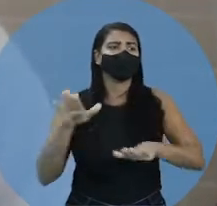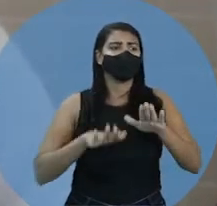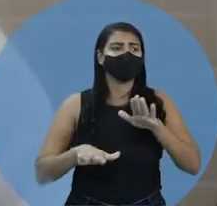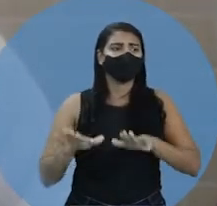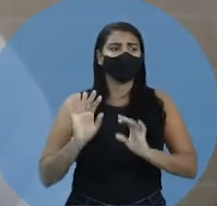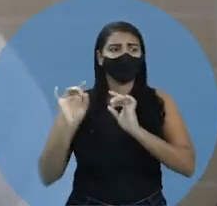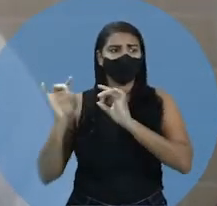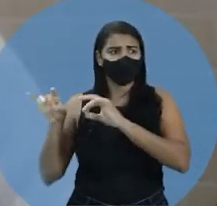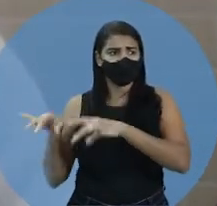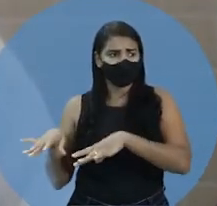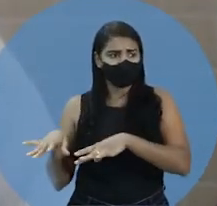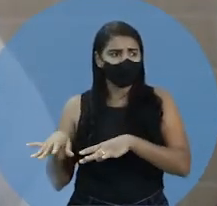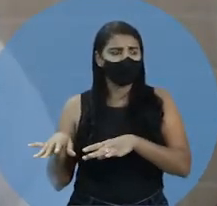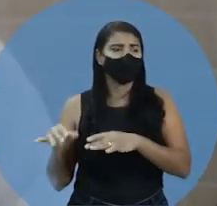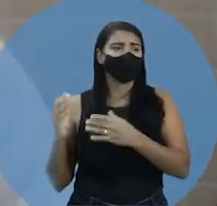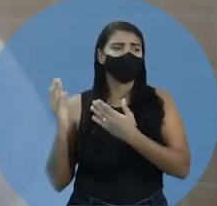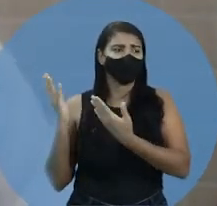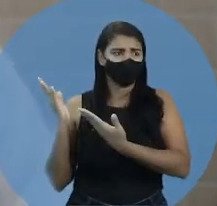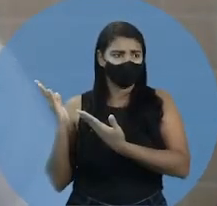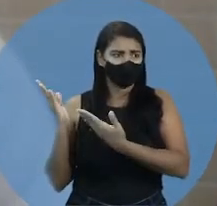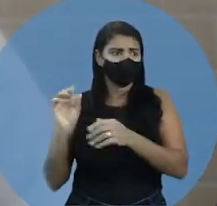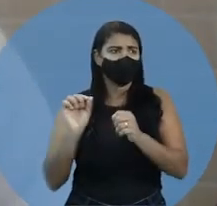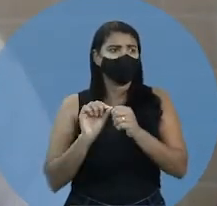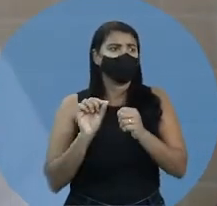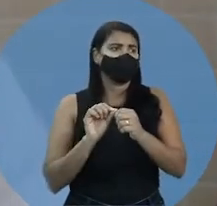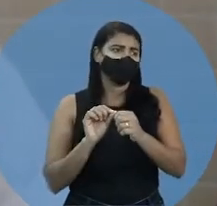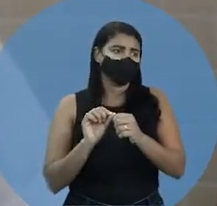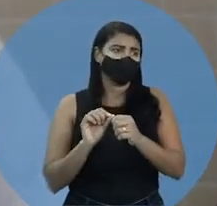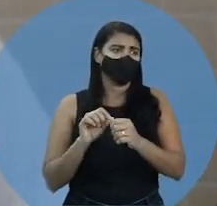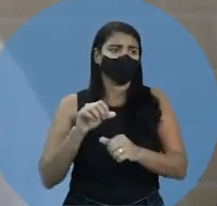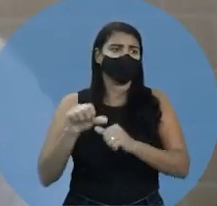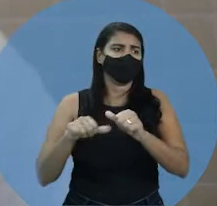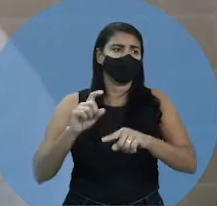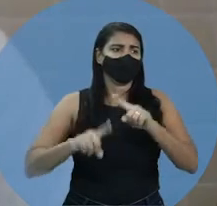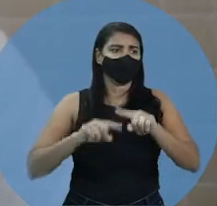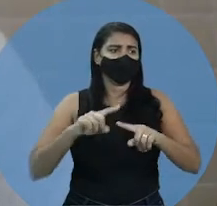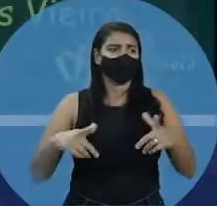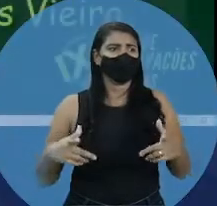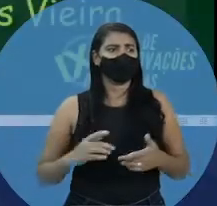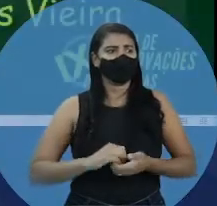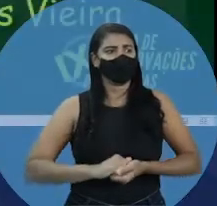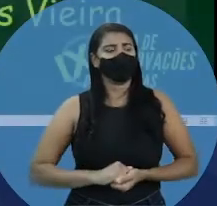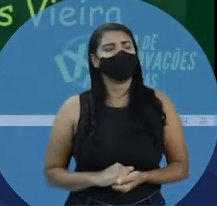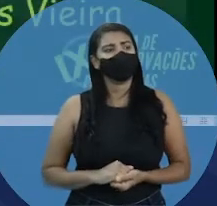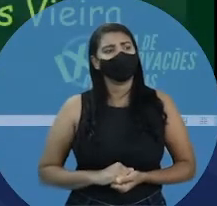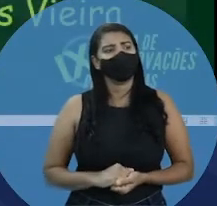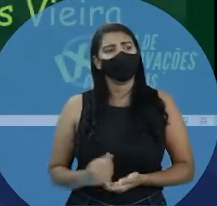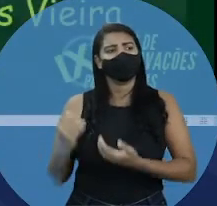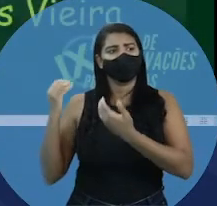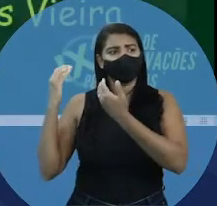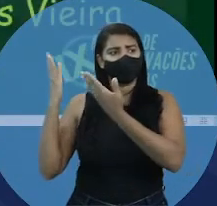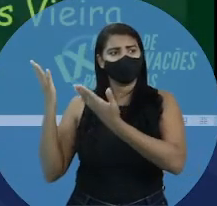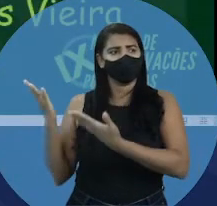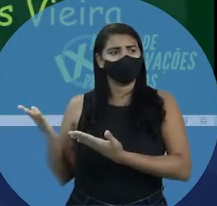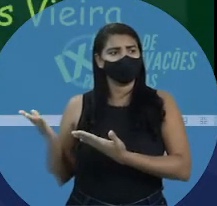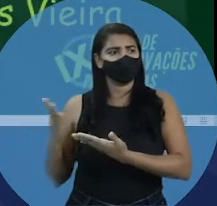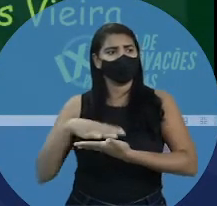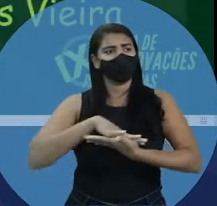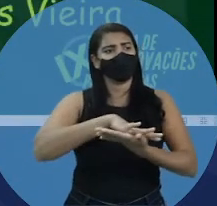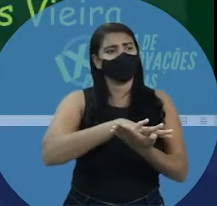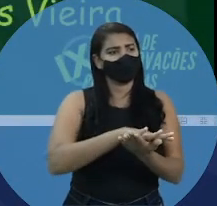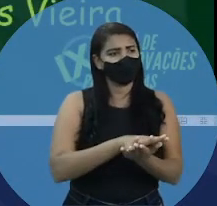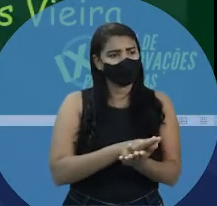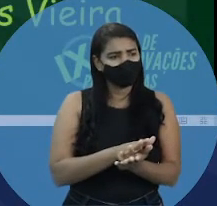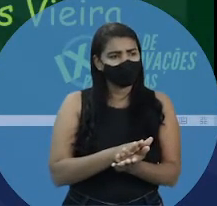e realmente fazer a reciclagem desse material, que agride tanto o meio ambiente,